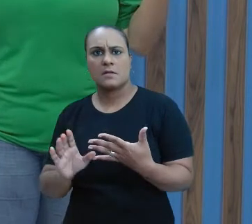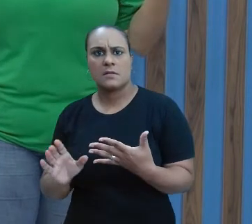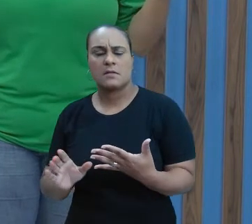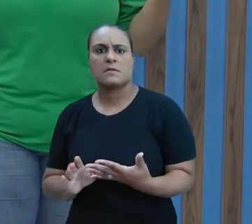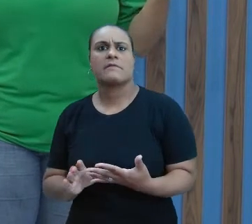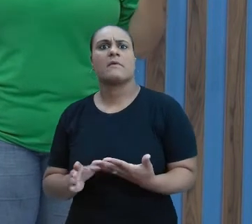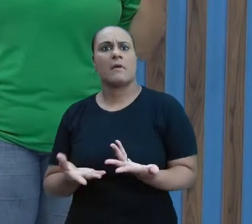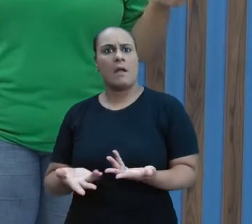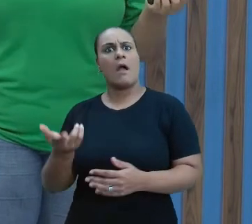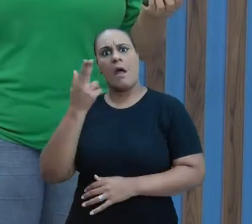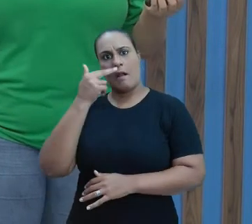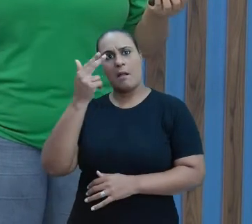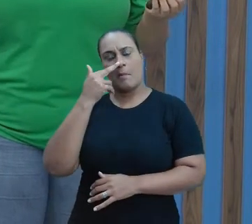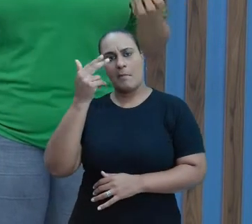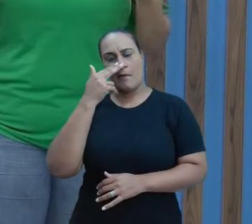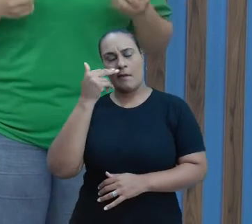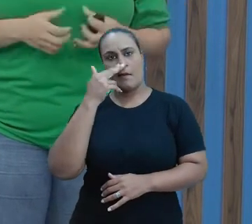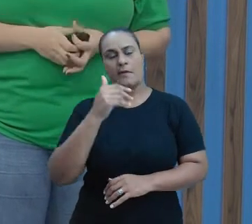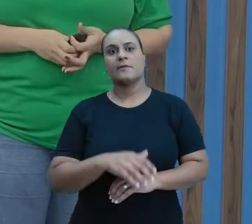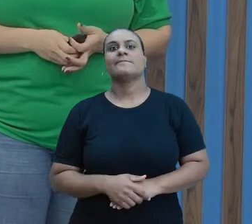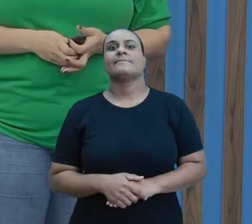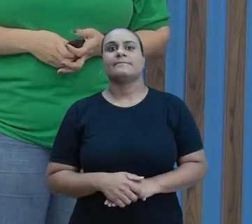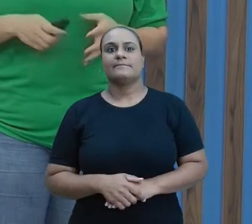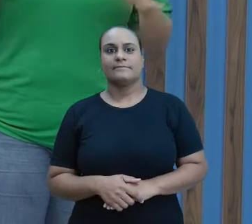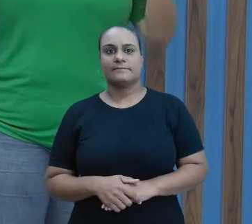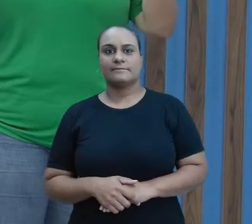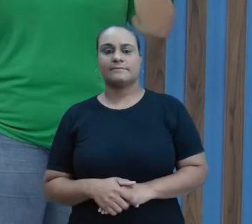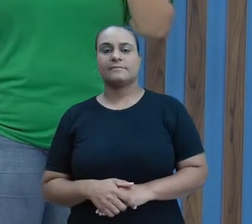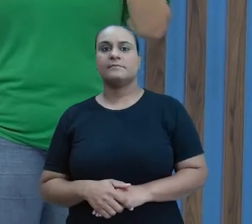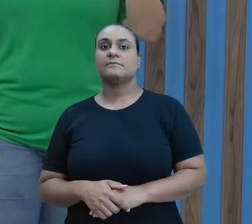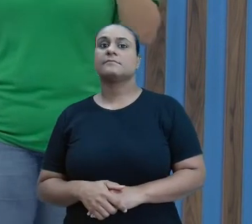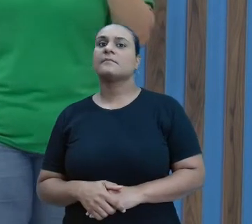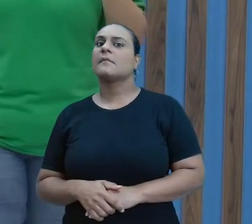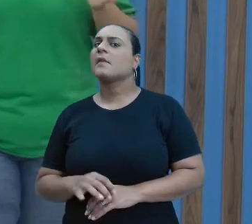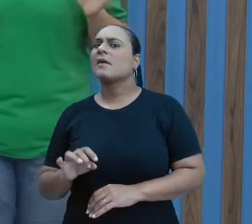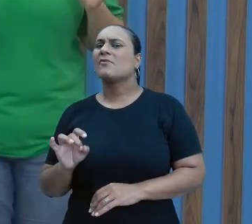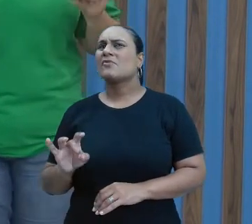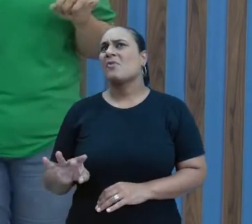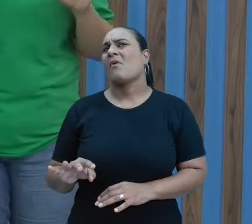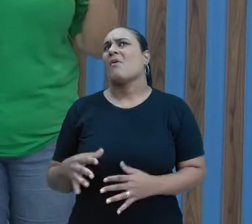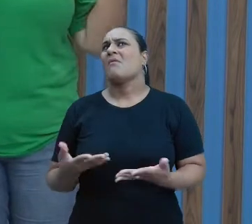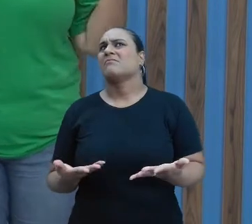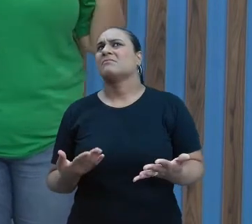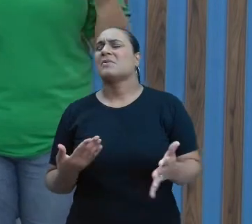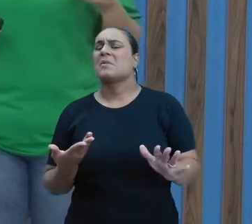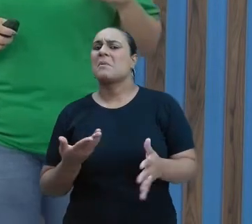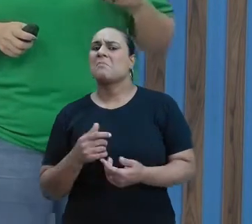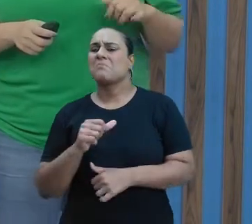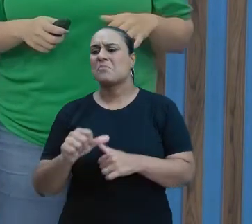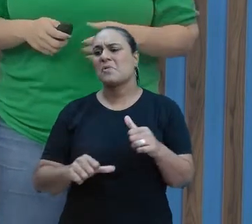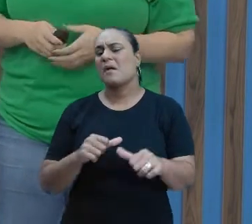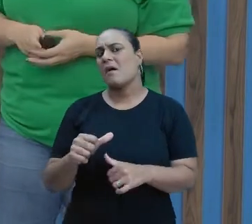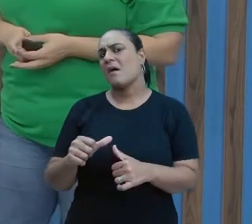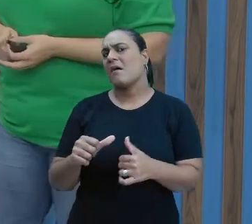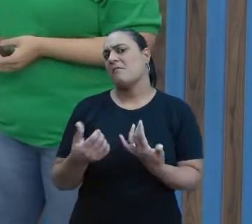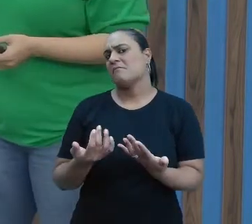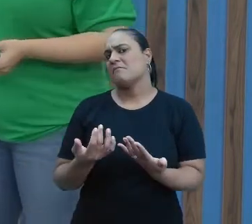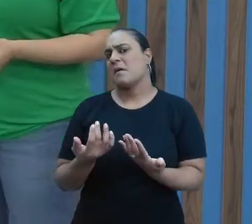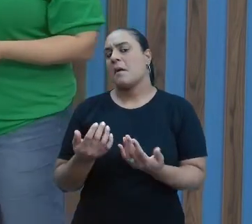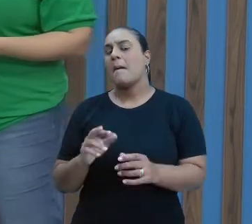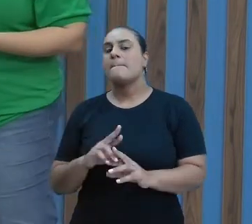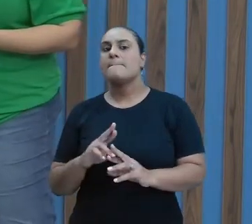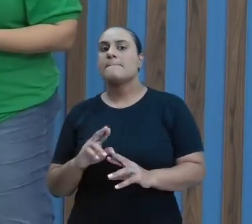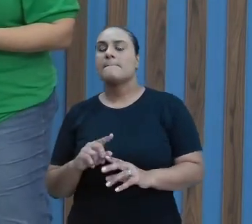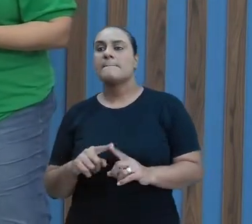no mesmo momento, na mesma época, né? Muito legal. Só uma coisinha ou outra que mudava de uma tabela periódica para outra, tá?